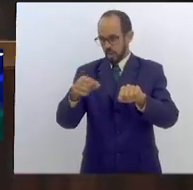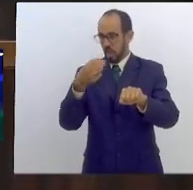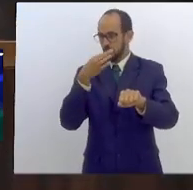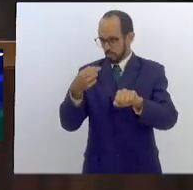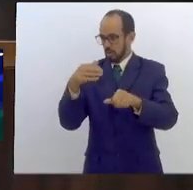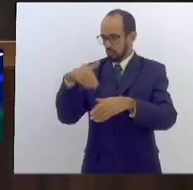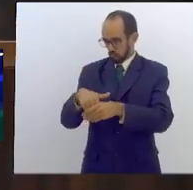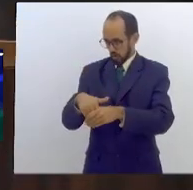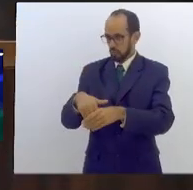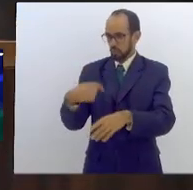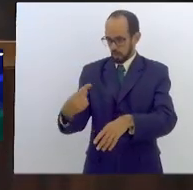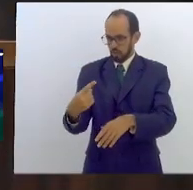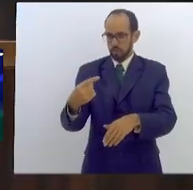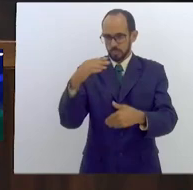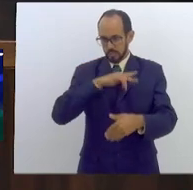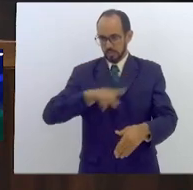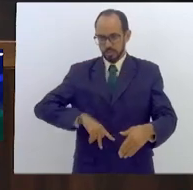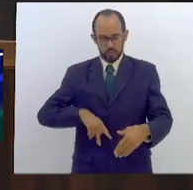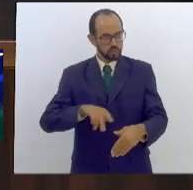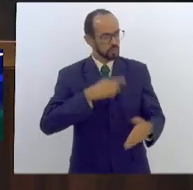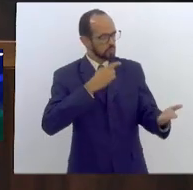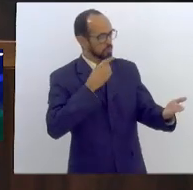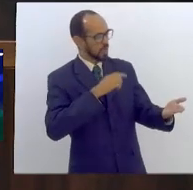Obrigada. Deputado Coronel Salema.